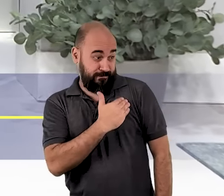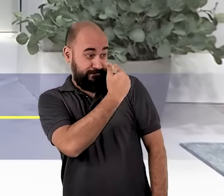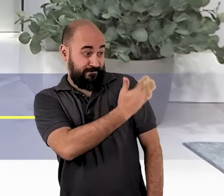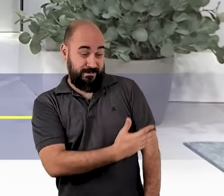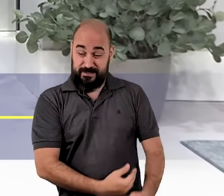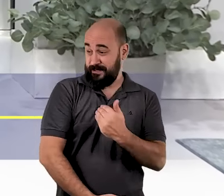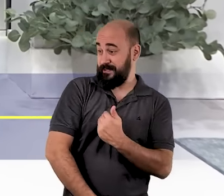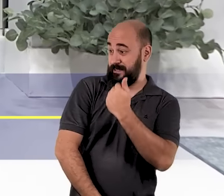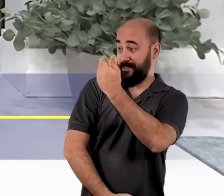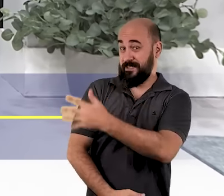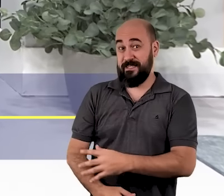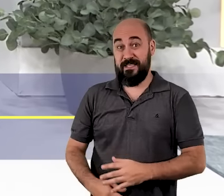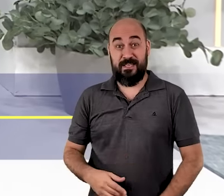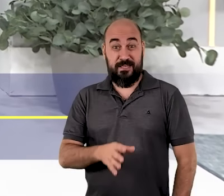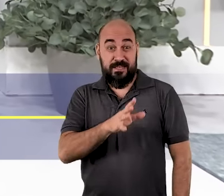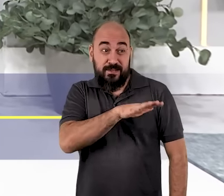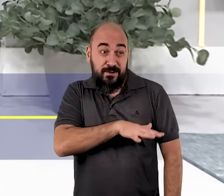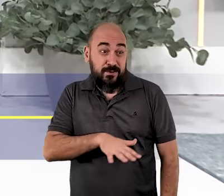redor